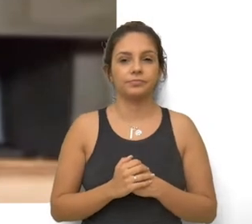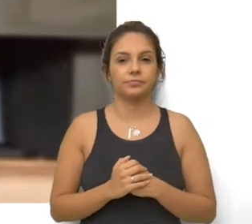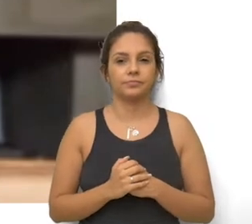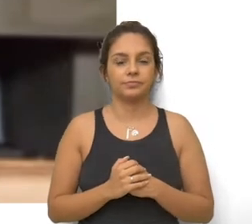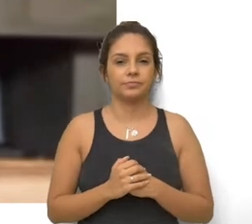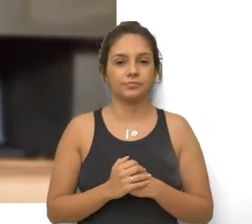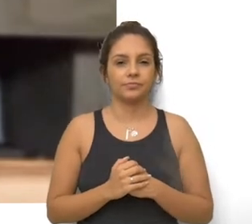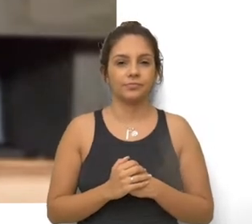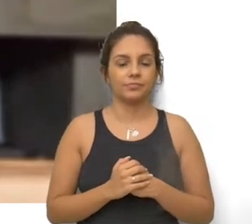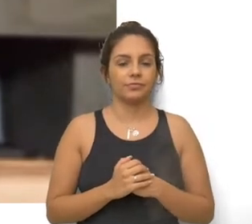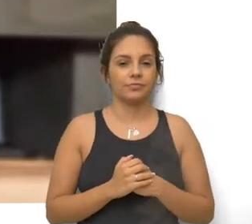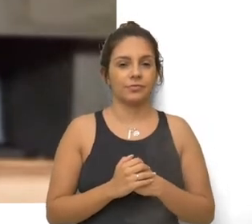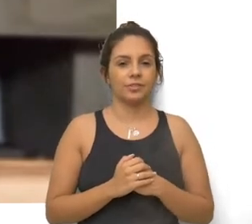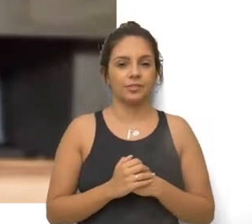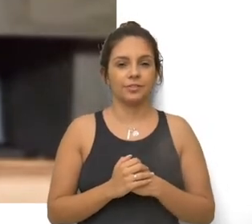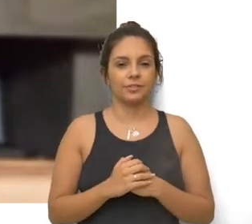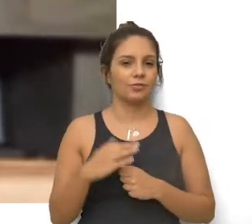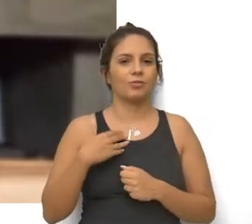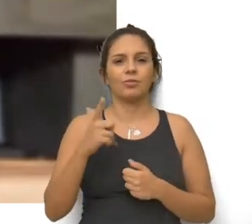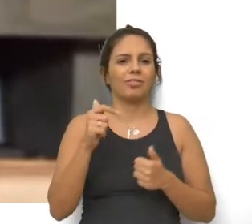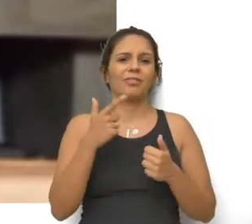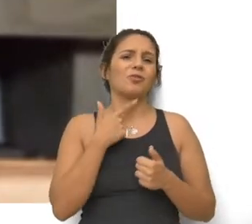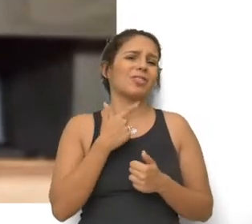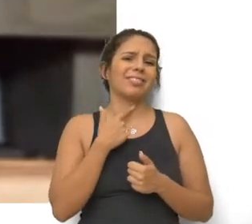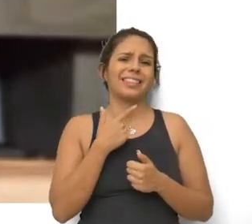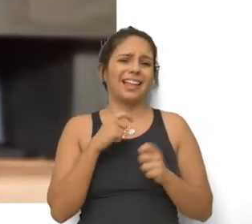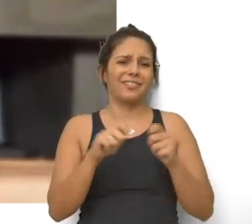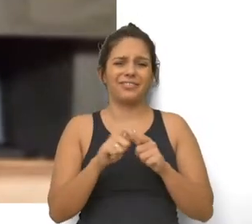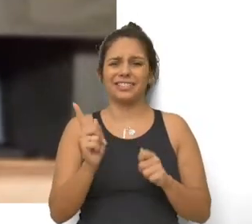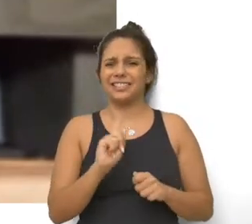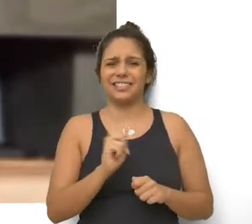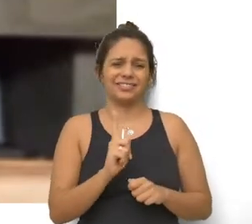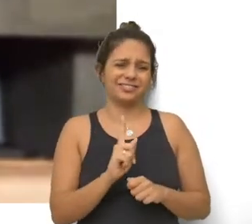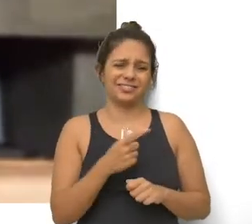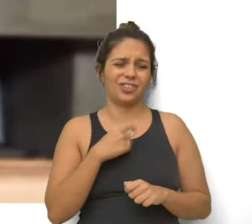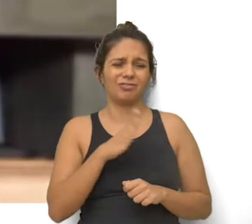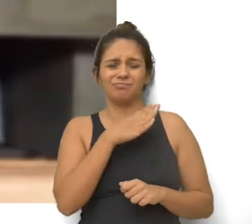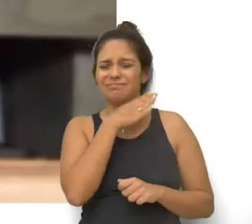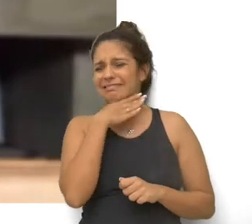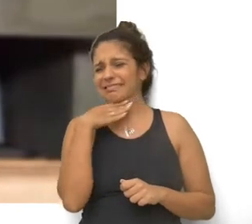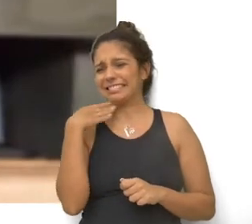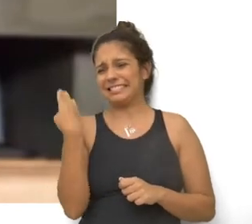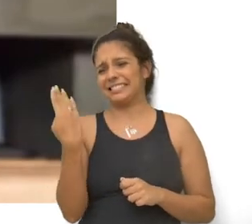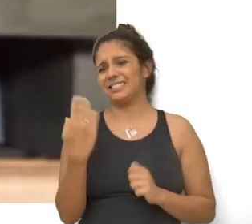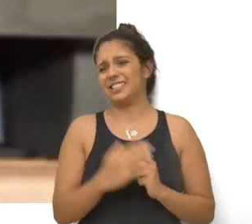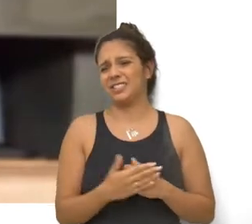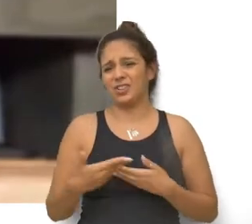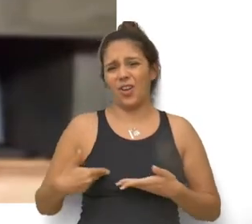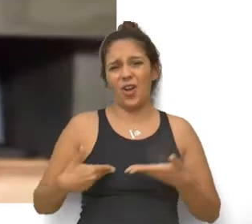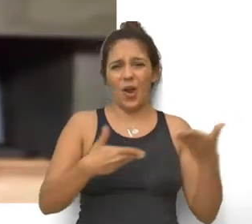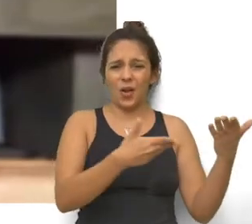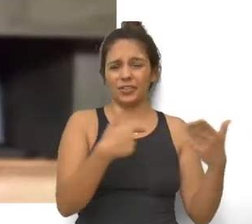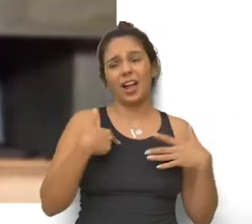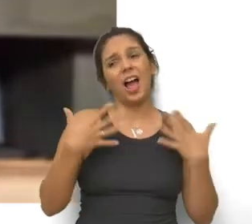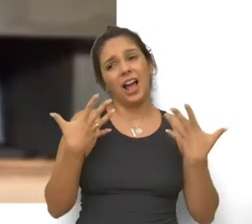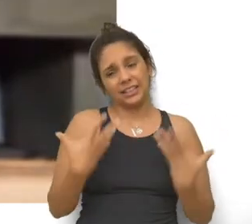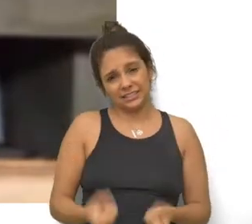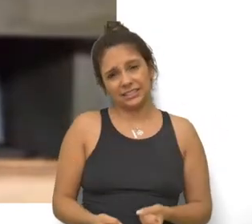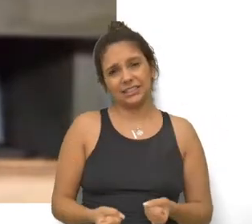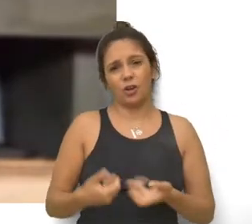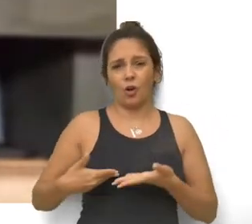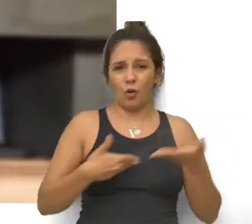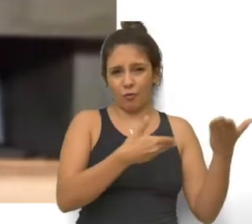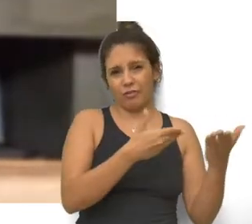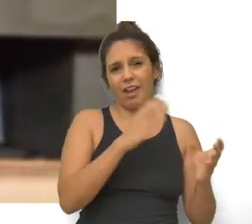a Deus, foi ótimo. Mas eu não estava com vontade de fazer. Eles me convidaram, eu aceitei, era um convite da